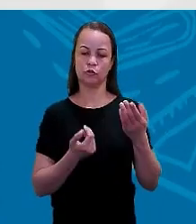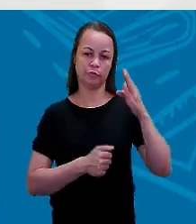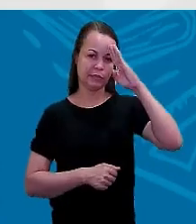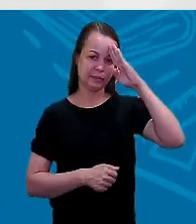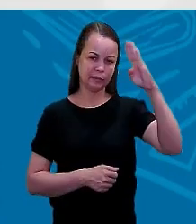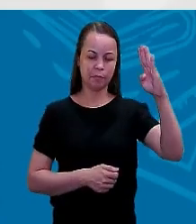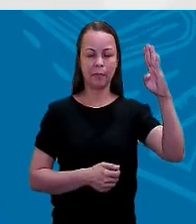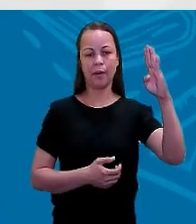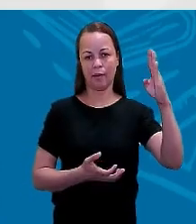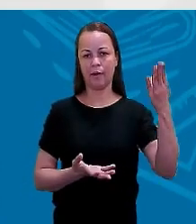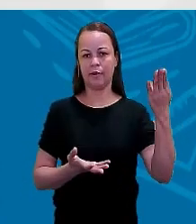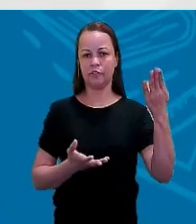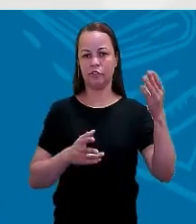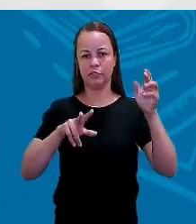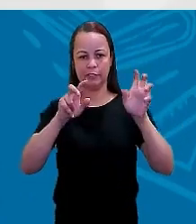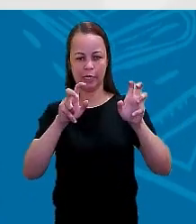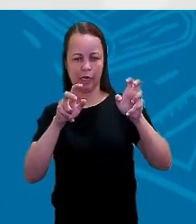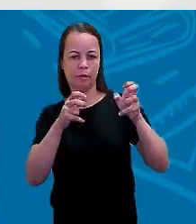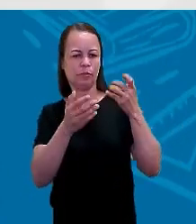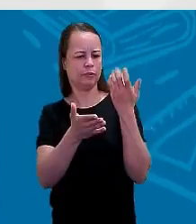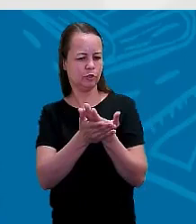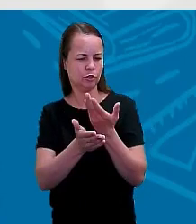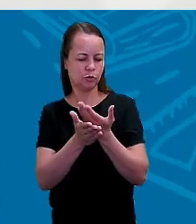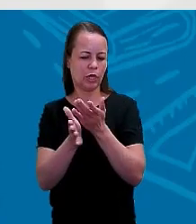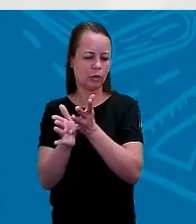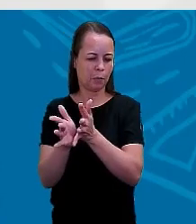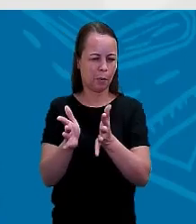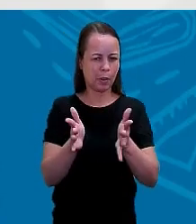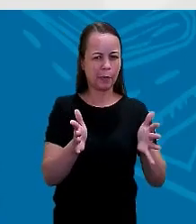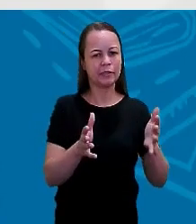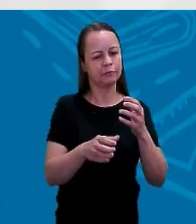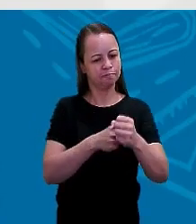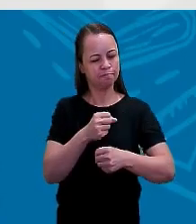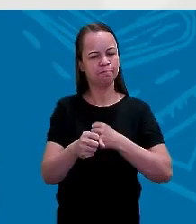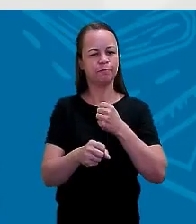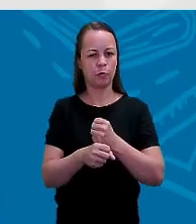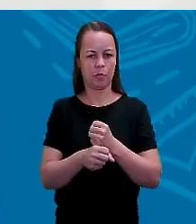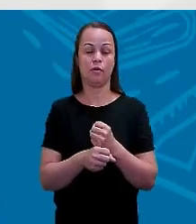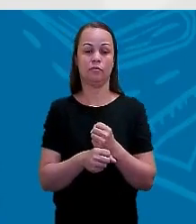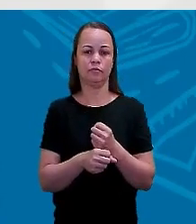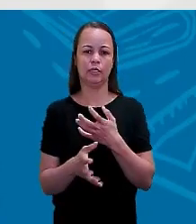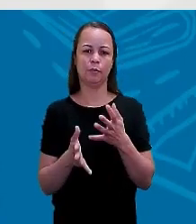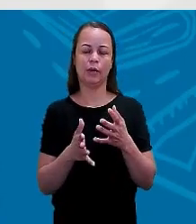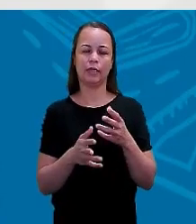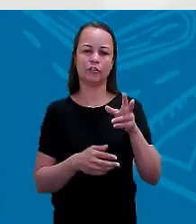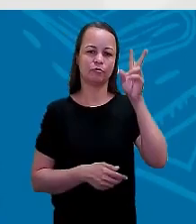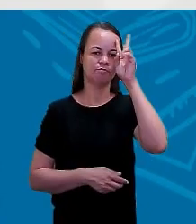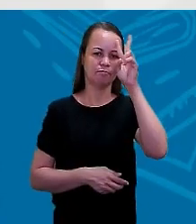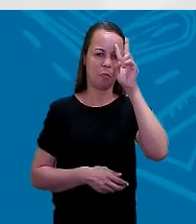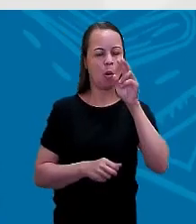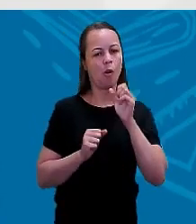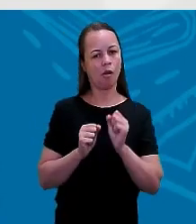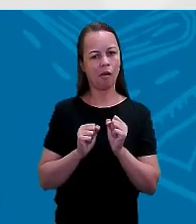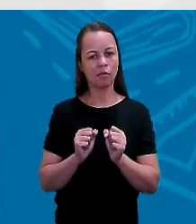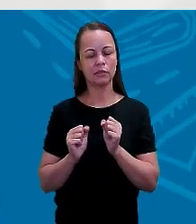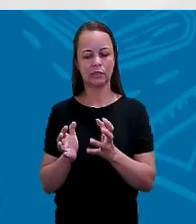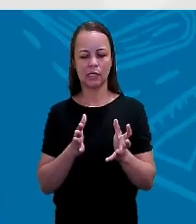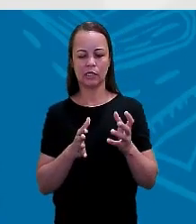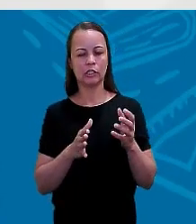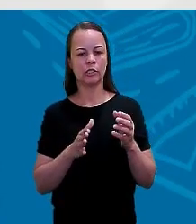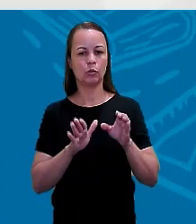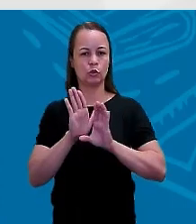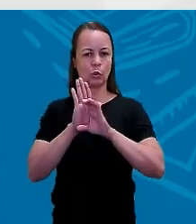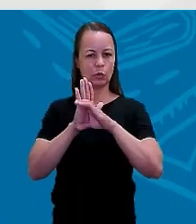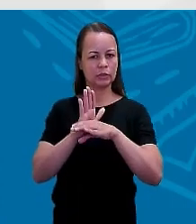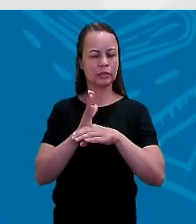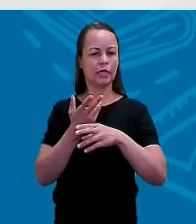assuntos que foram abordados, né, ao longo desse ano escolar, para que a gente possa relembrar os principais conceitos